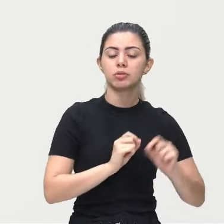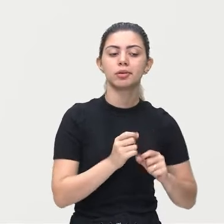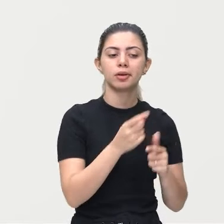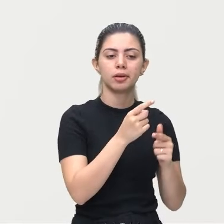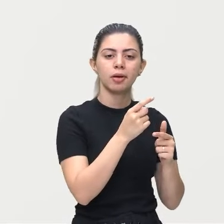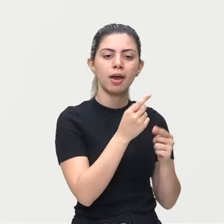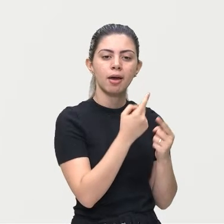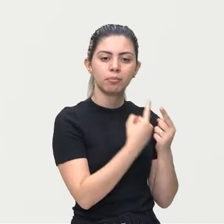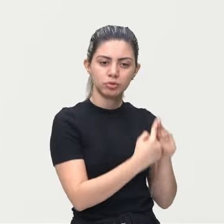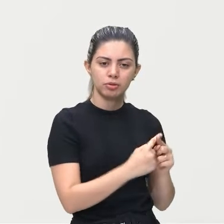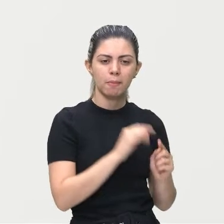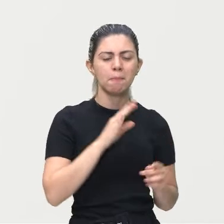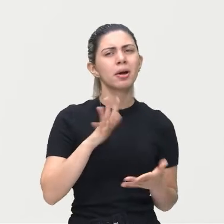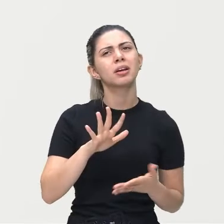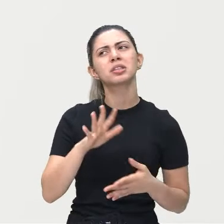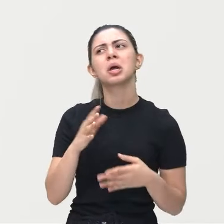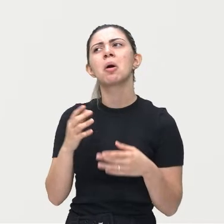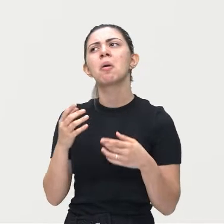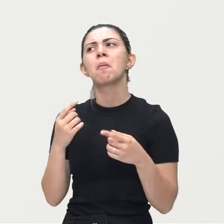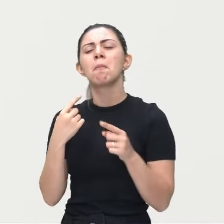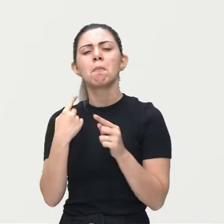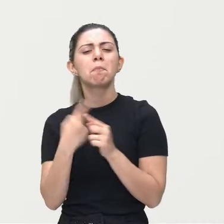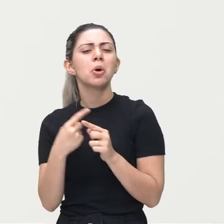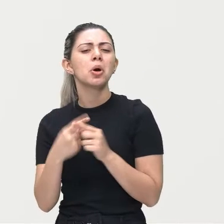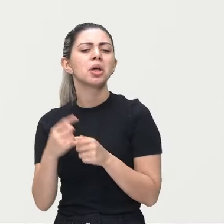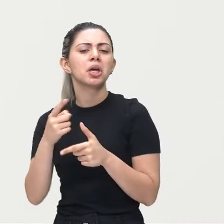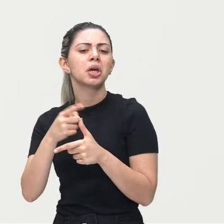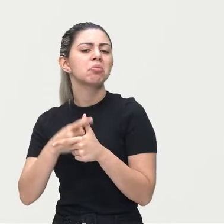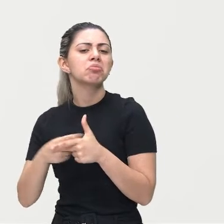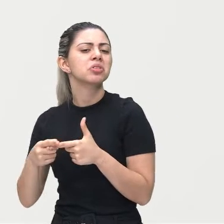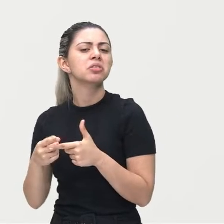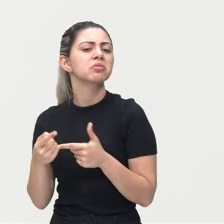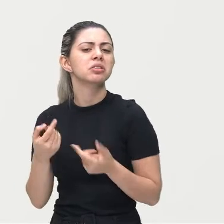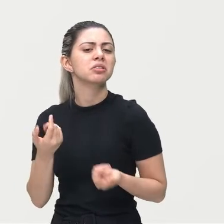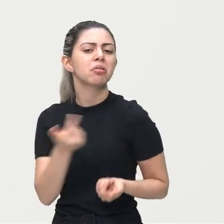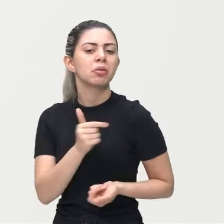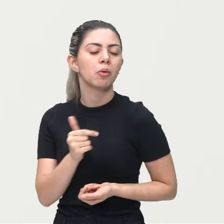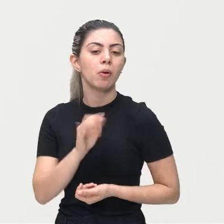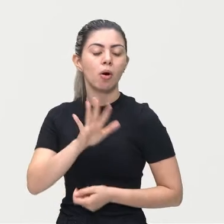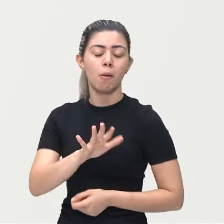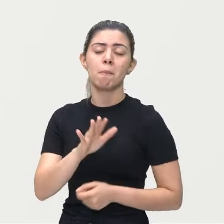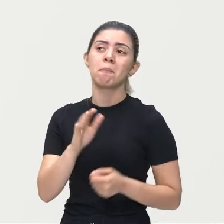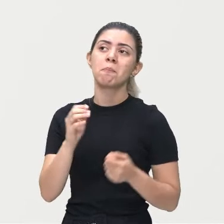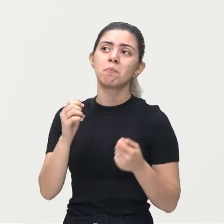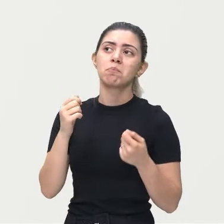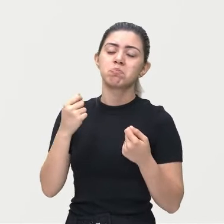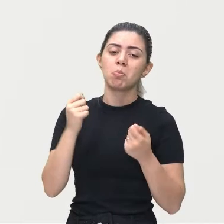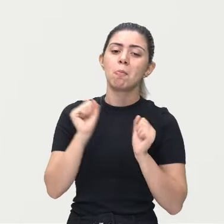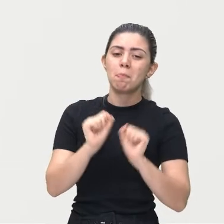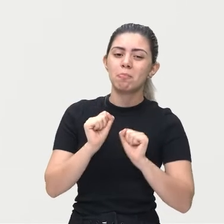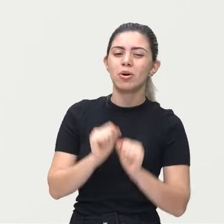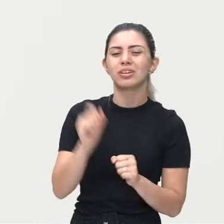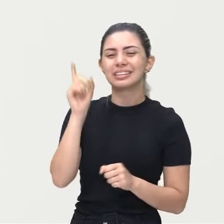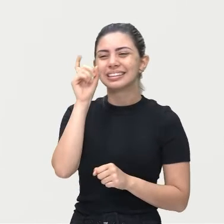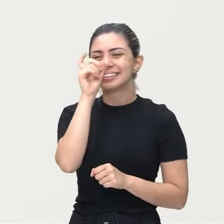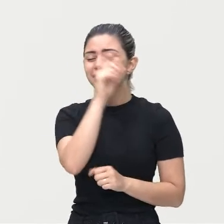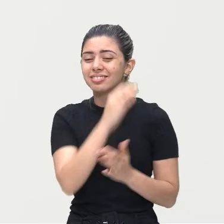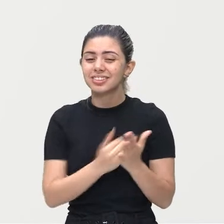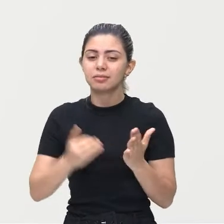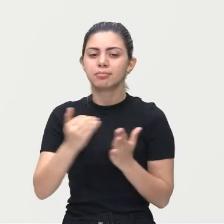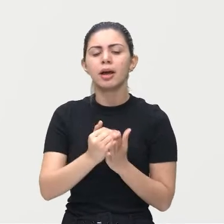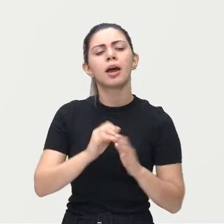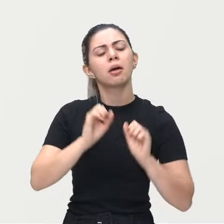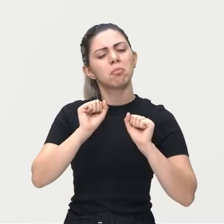se você vê que vai ficar complicado, você vai quebrar a estrutura, então você pense em multiplicar. Você